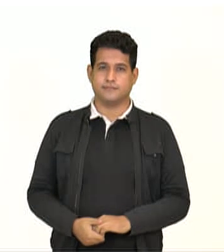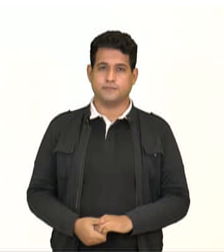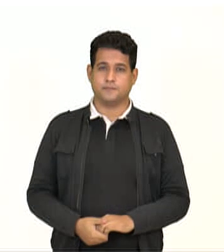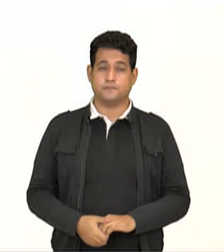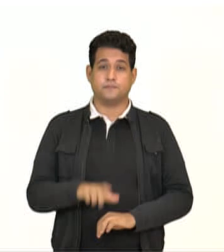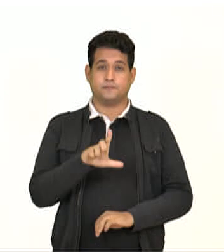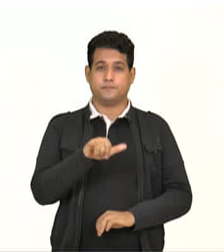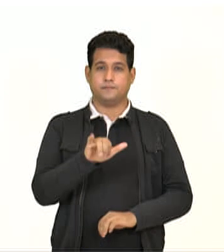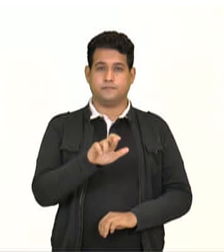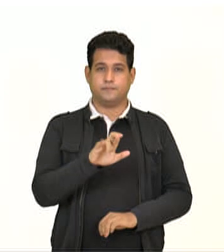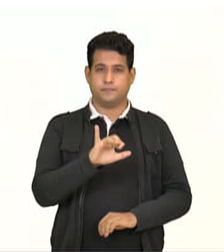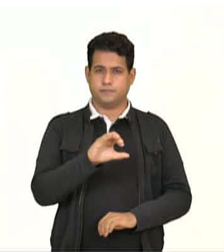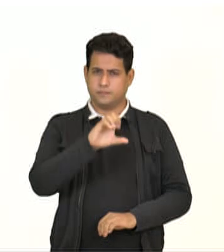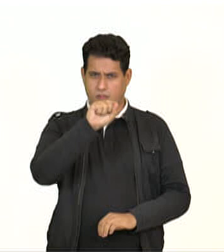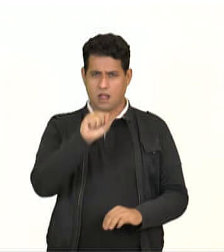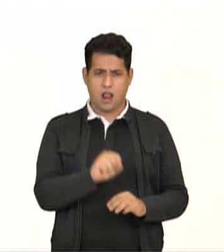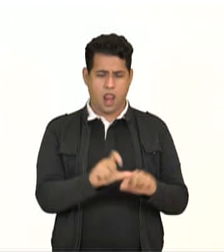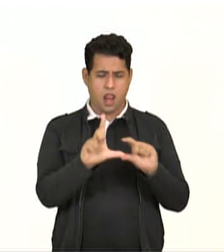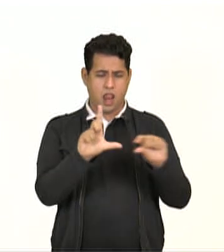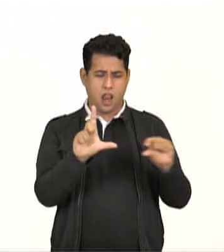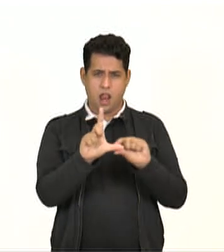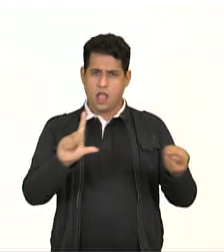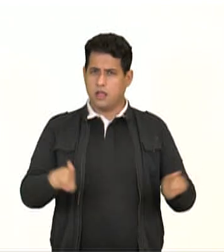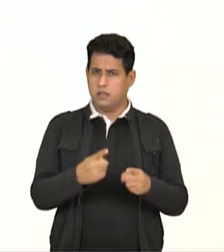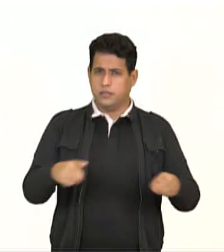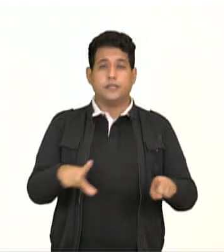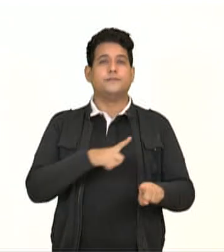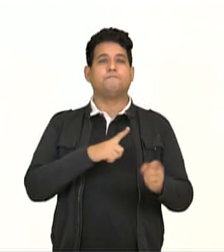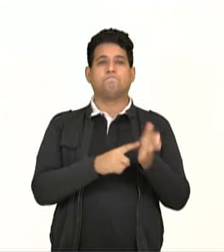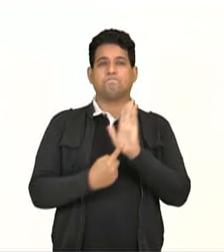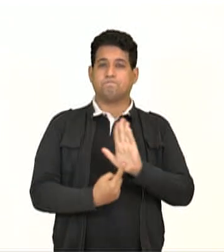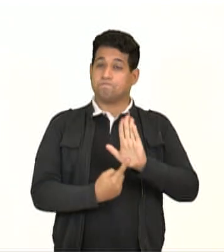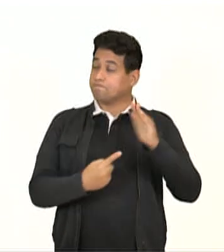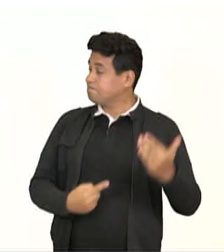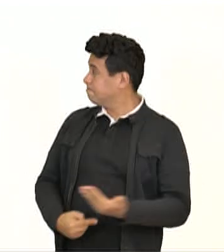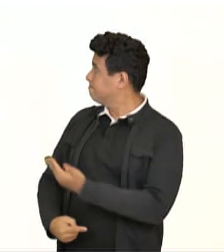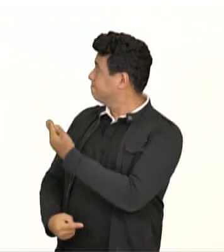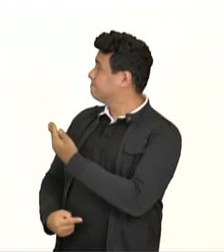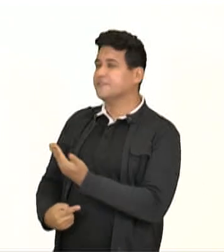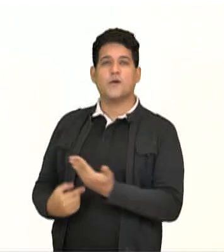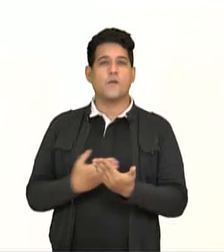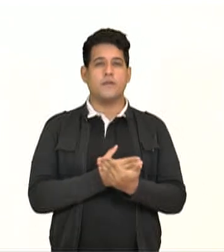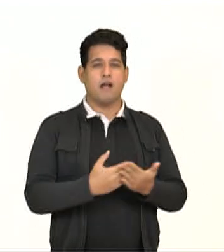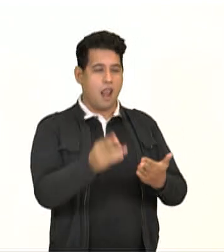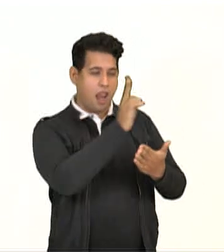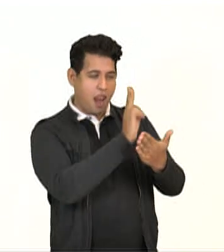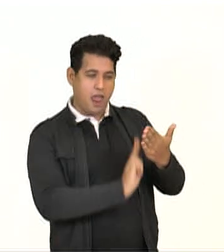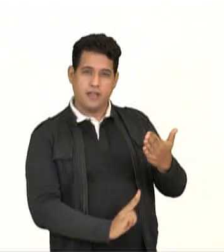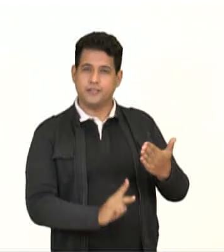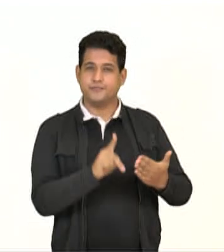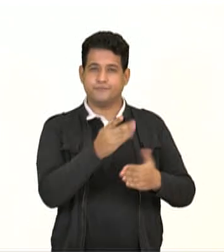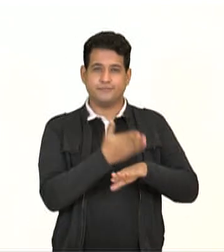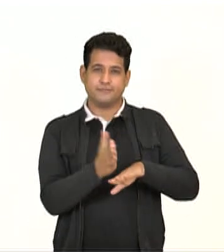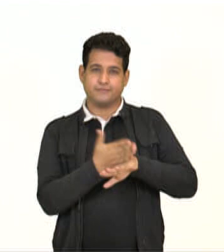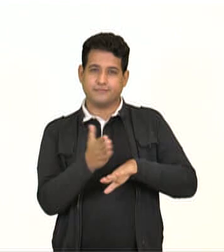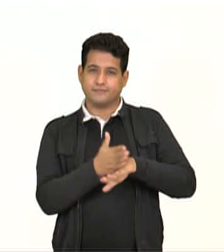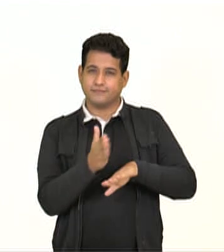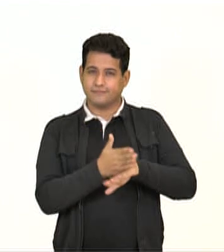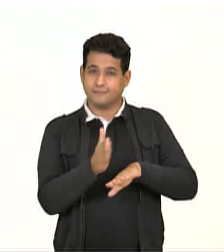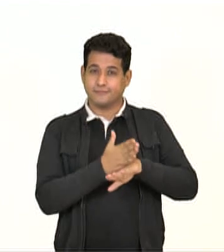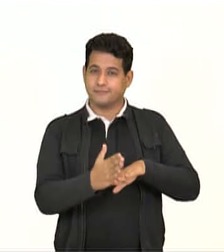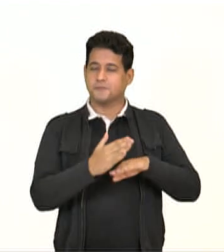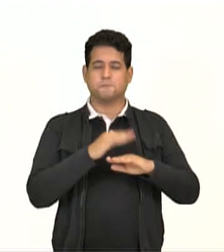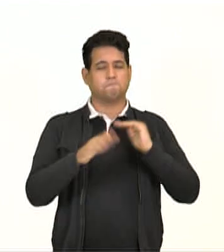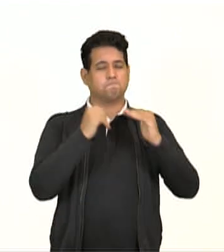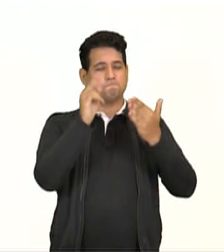A lyrics, a letra de música, é essa que segue aqui e eu vou começar fazendo uma leitura para você treinar a sua